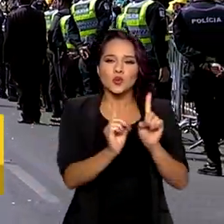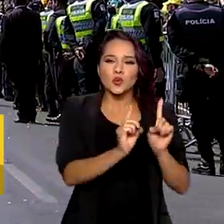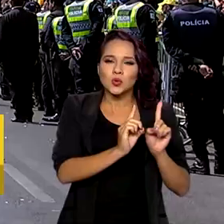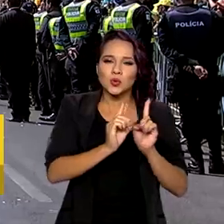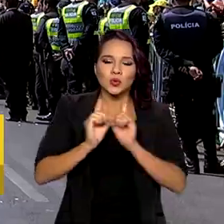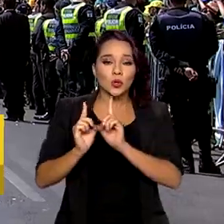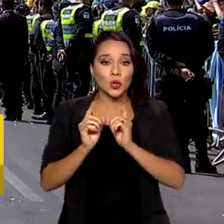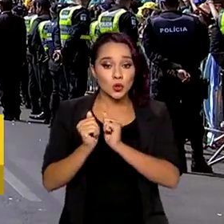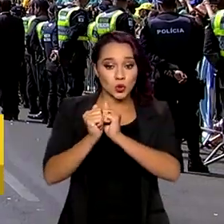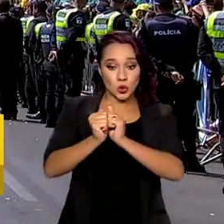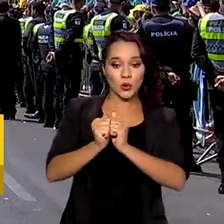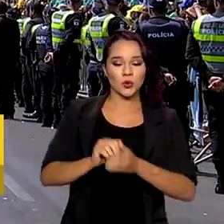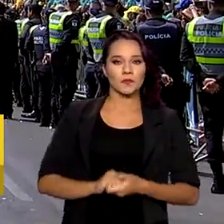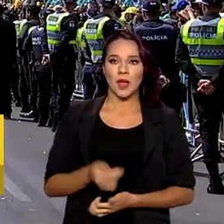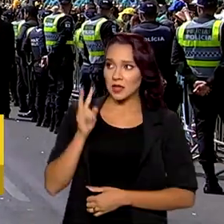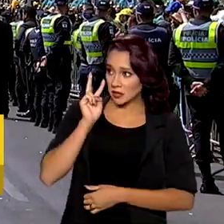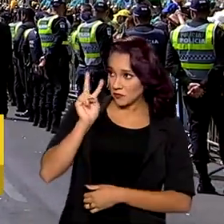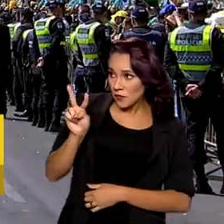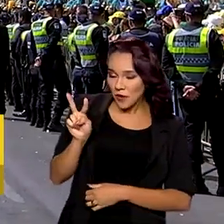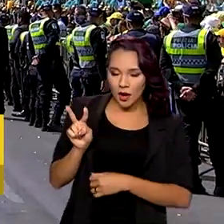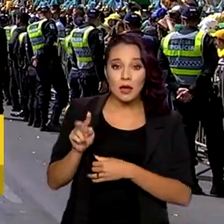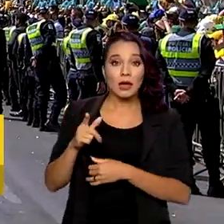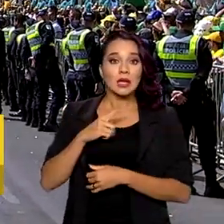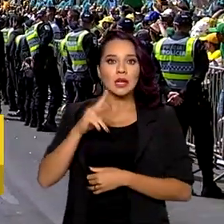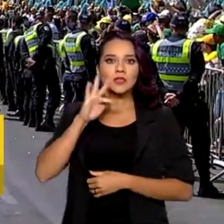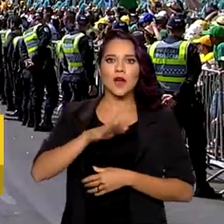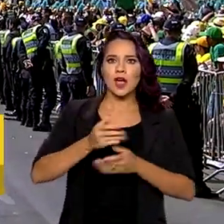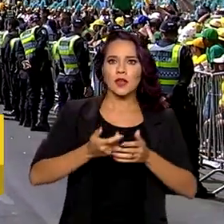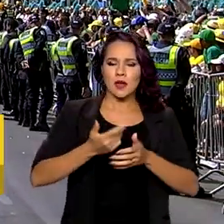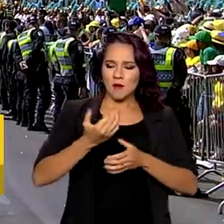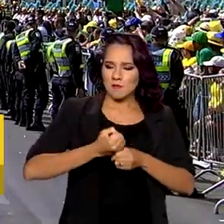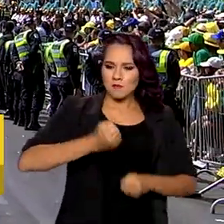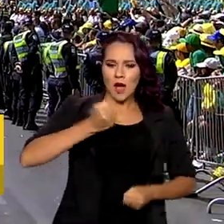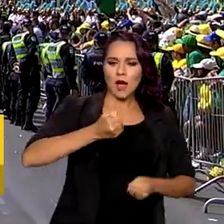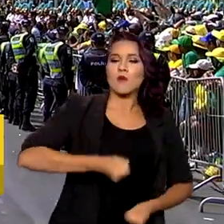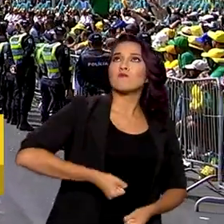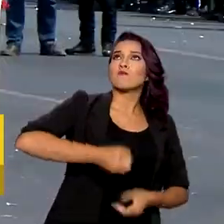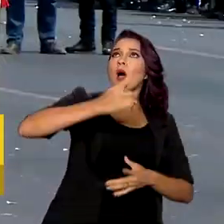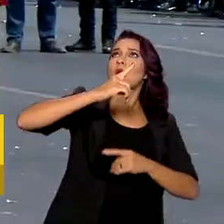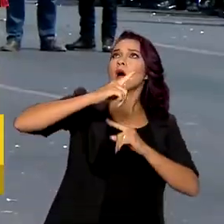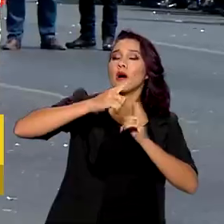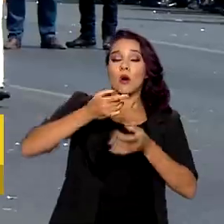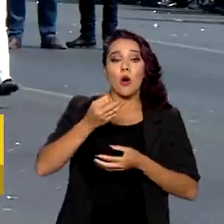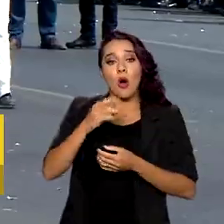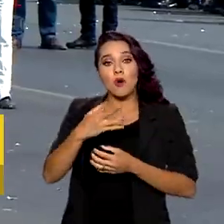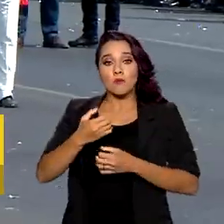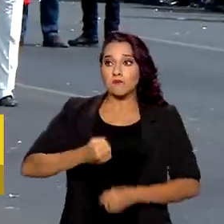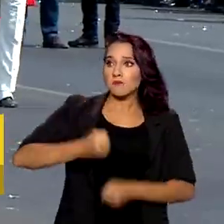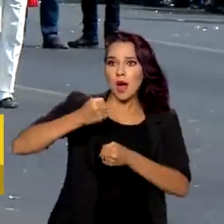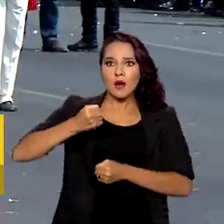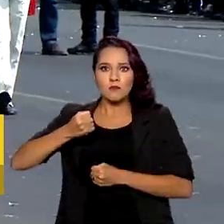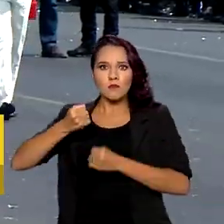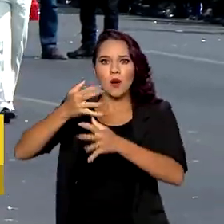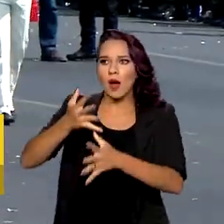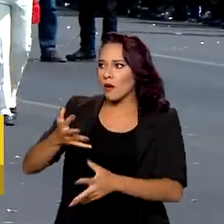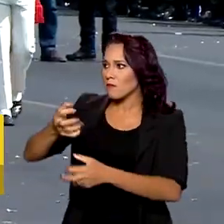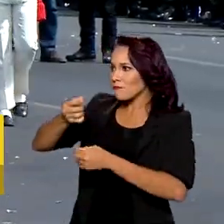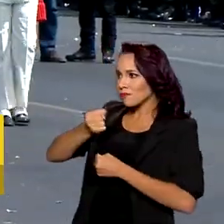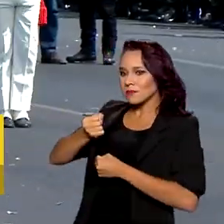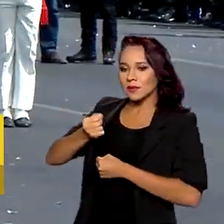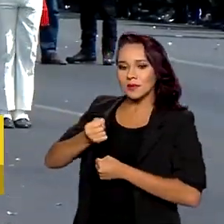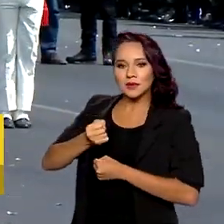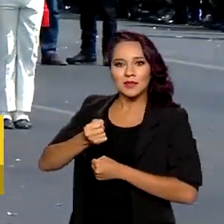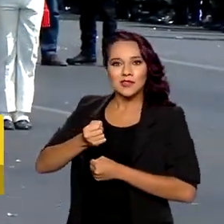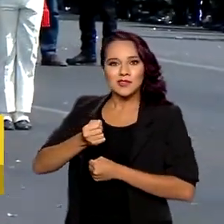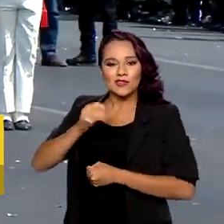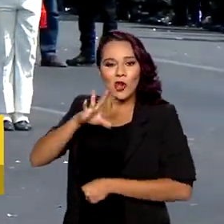em determinado momento ali, que eles vão arremessar o armamento um para o outro, né? Então isso só é